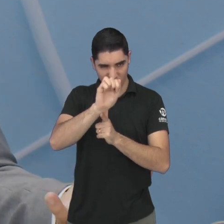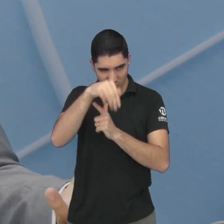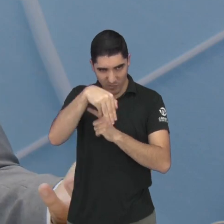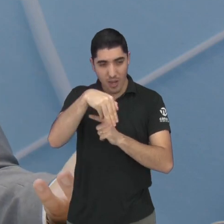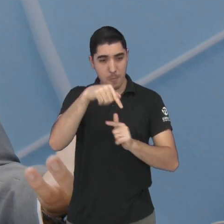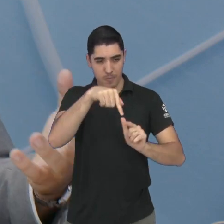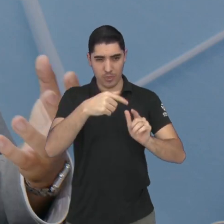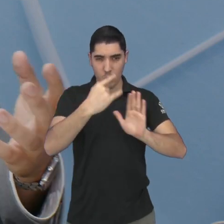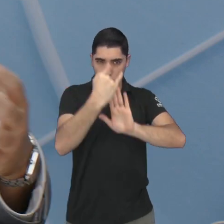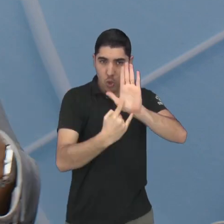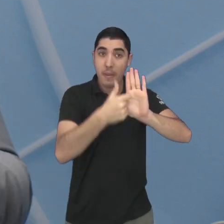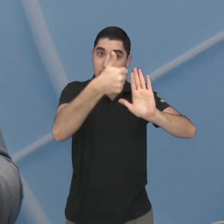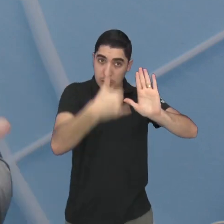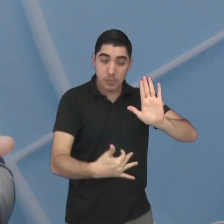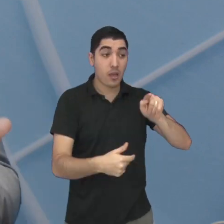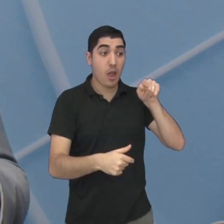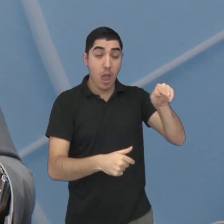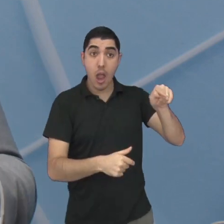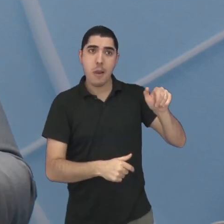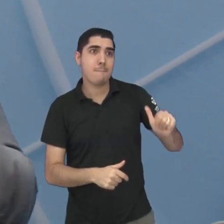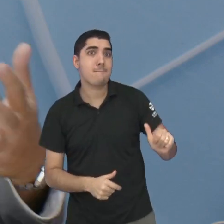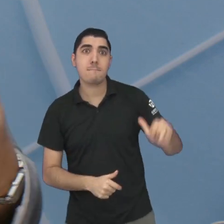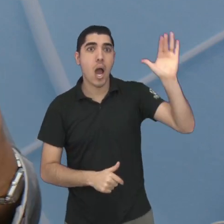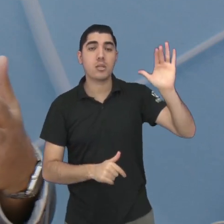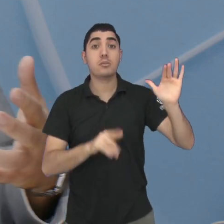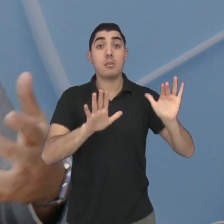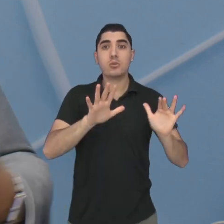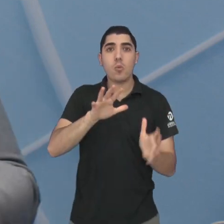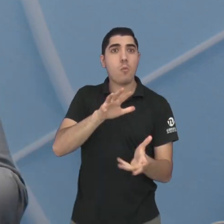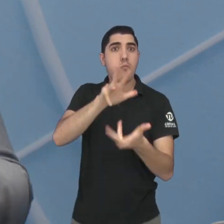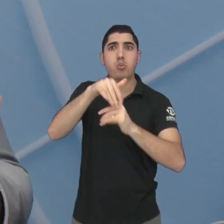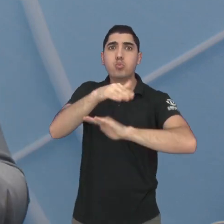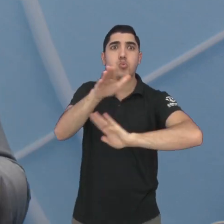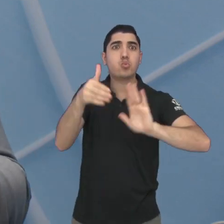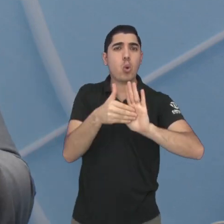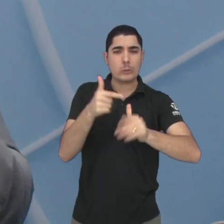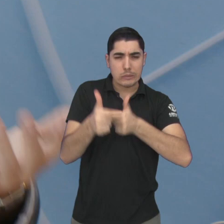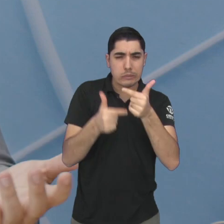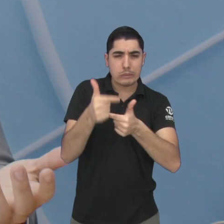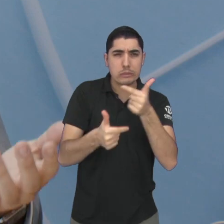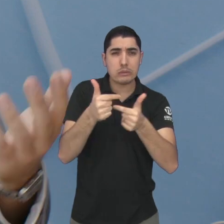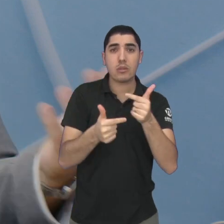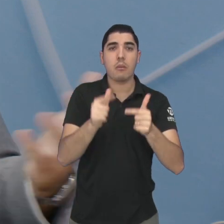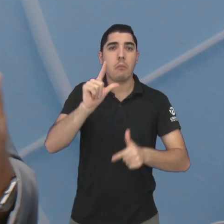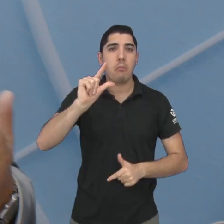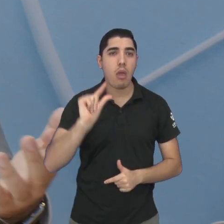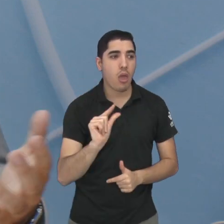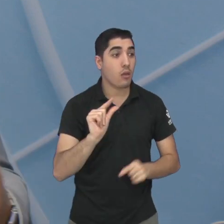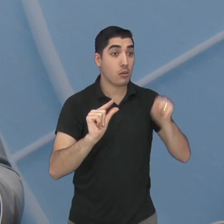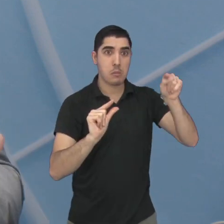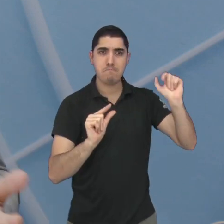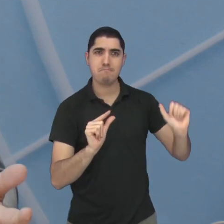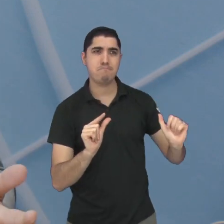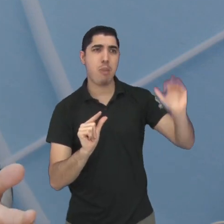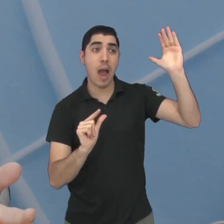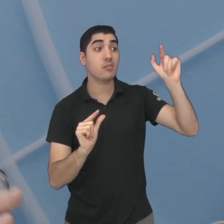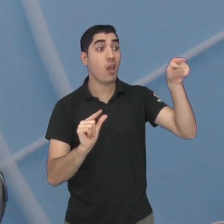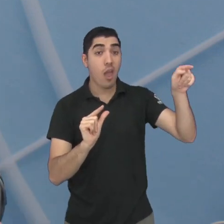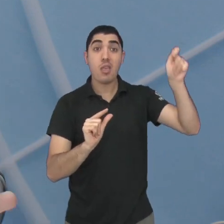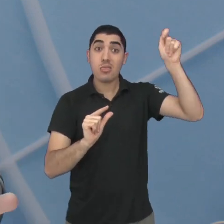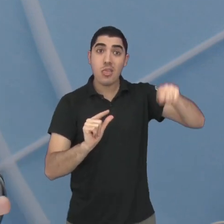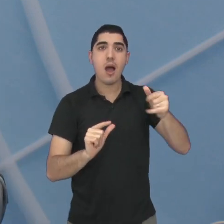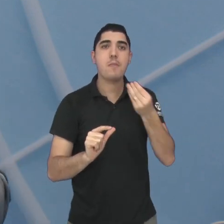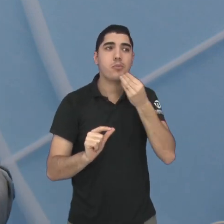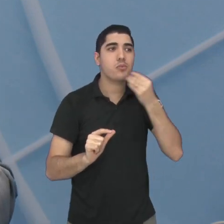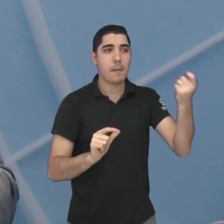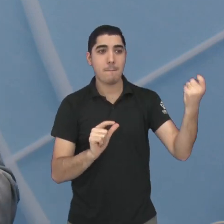mundo produz. Então é justo que hajam mecanismos de redistribuição, especialmente quando a gente tem problemas tão sérios como a fome para